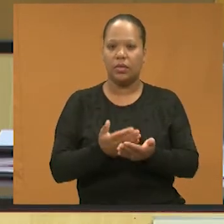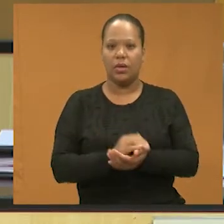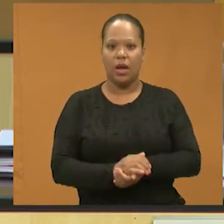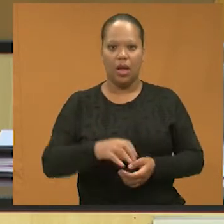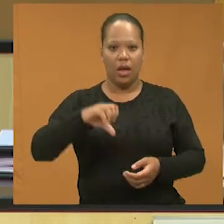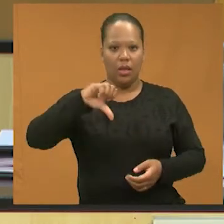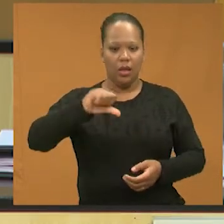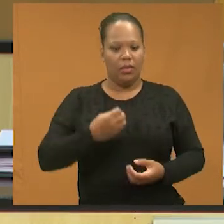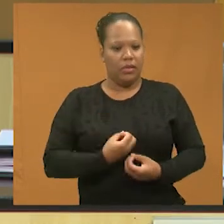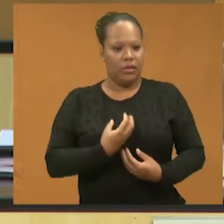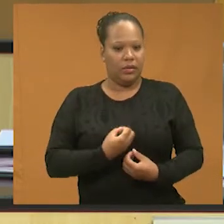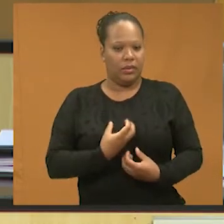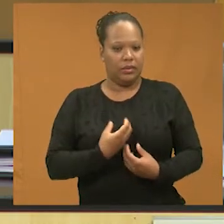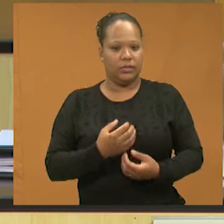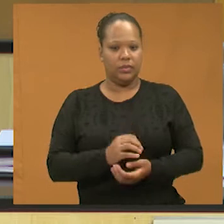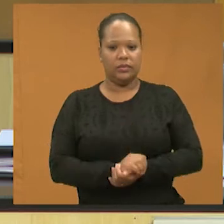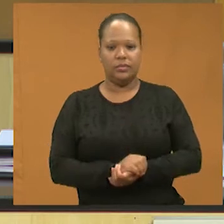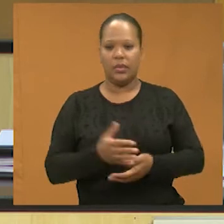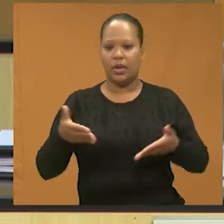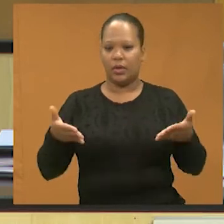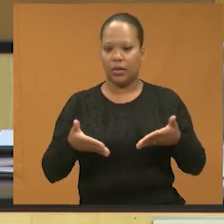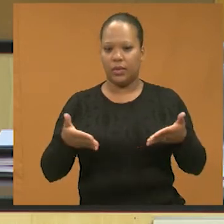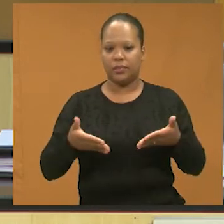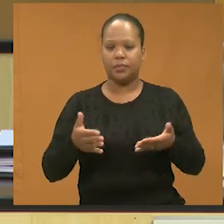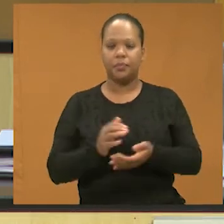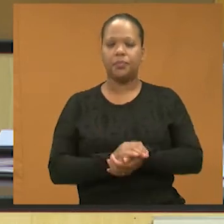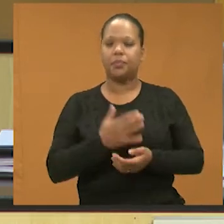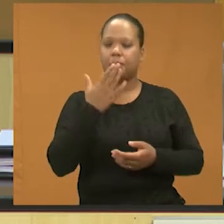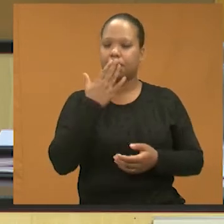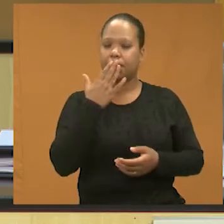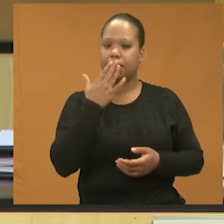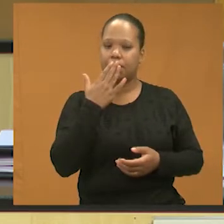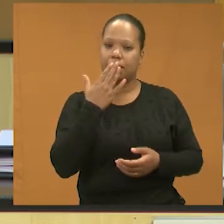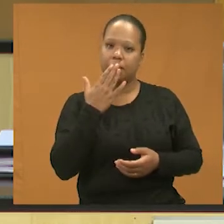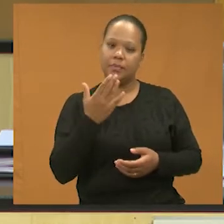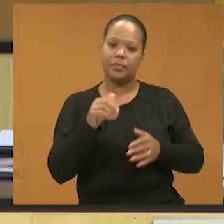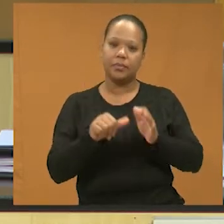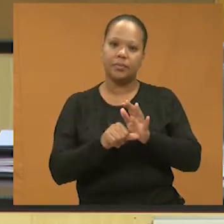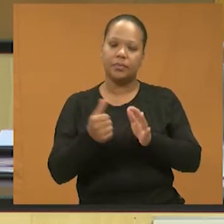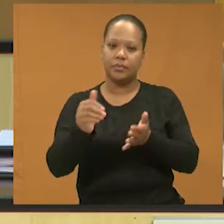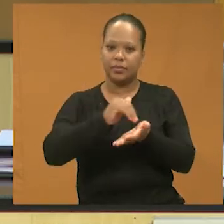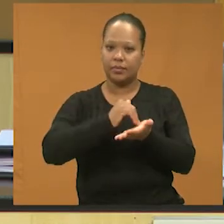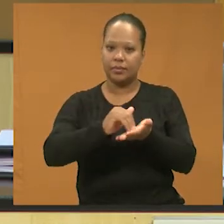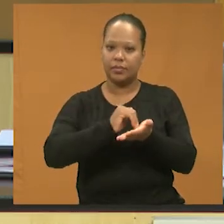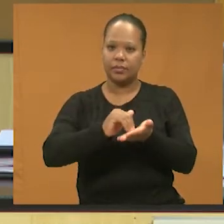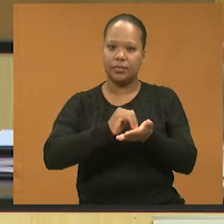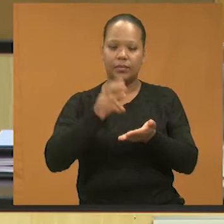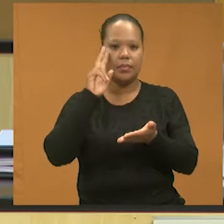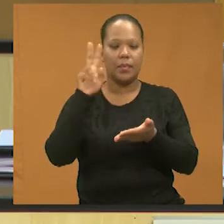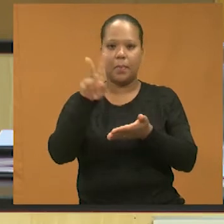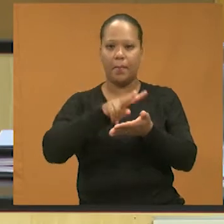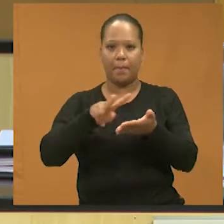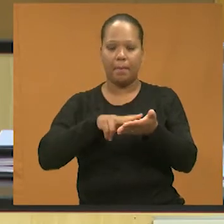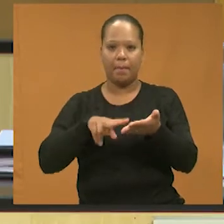9 pedidos de informações. Agora, então, solicito ao primeiro secretário que faça a leitura